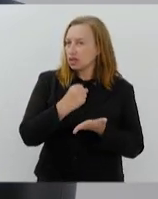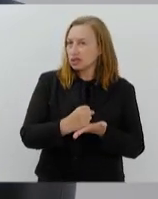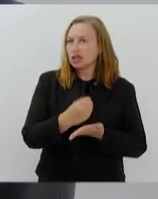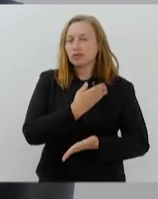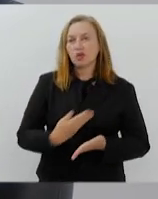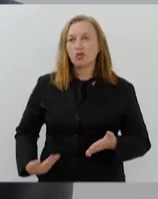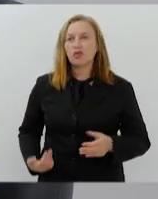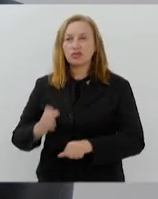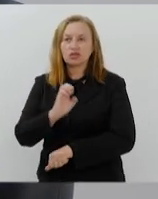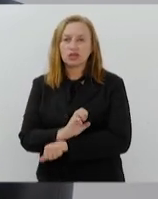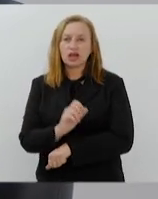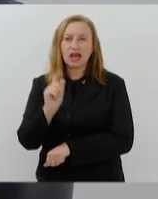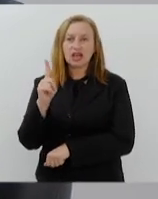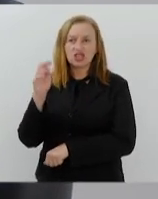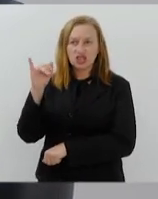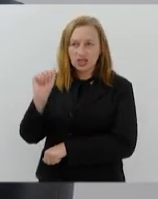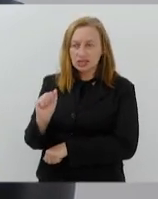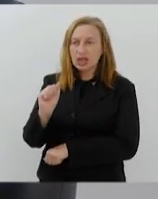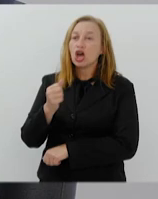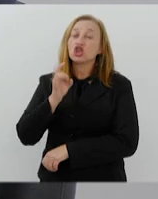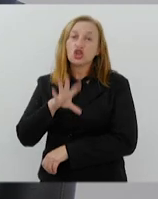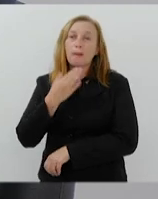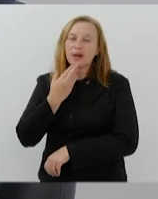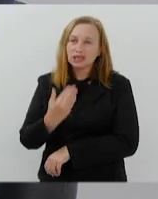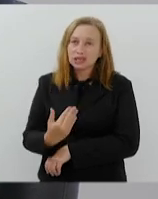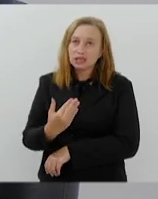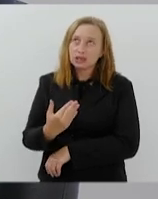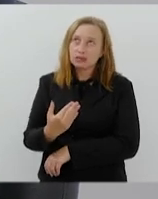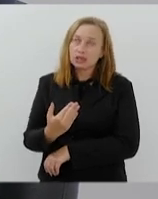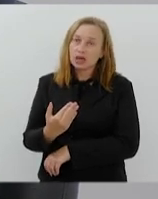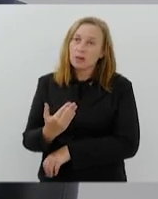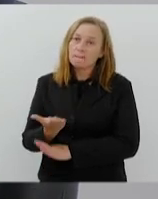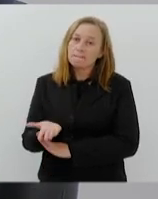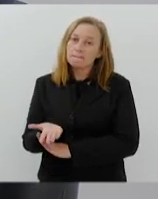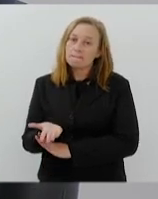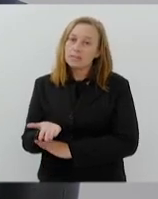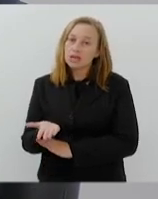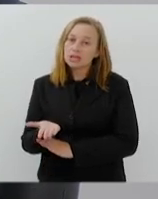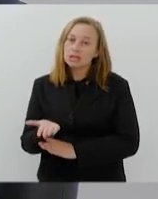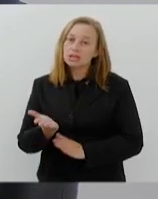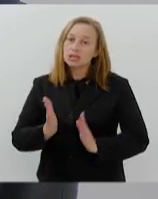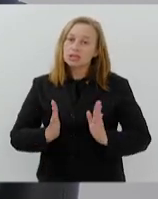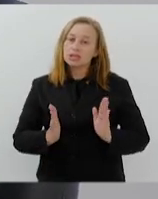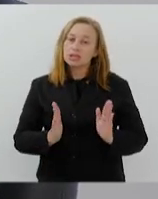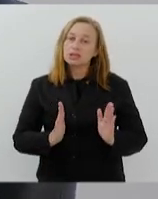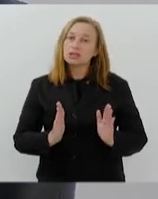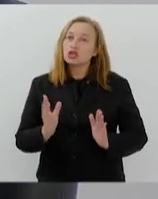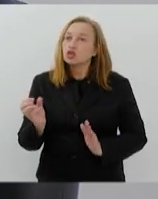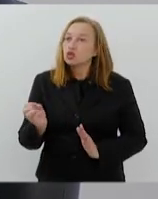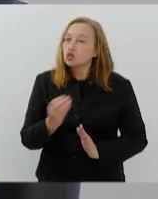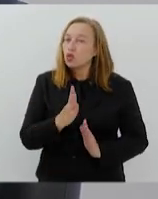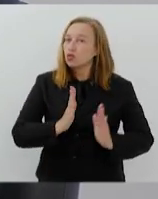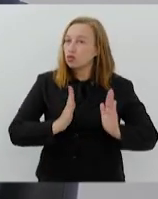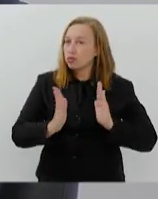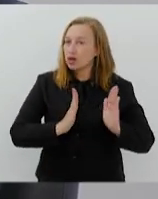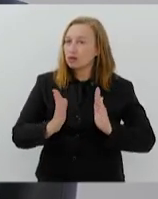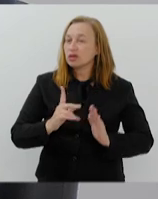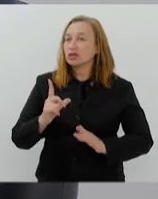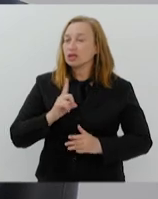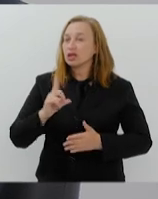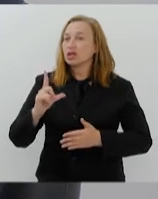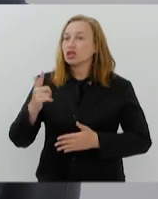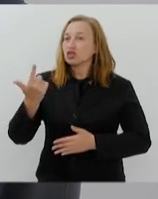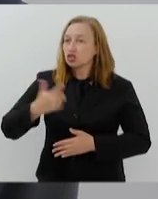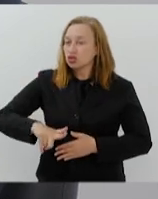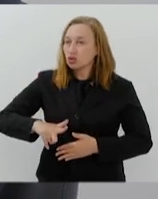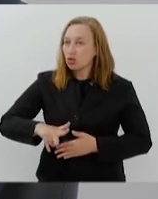governo do estado da agência só pedir para que nesse nesse nessa nova sentada esteja novamente aqui até para uma